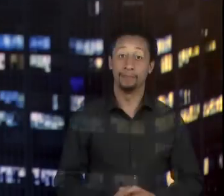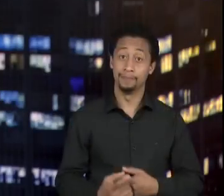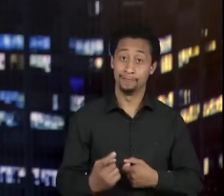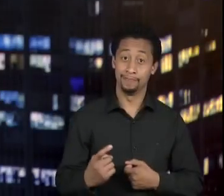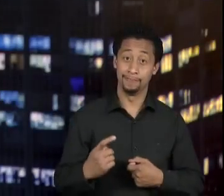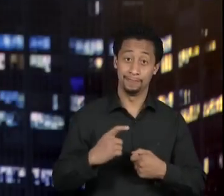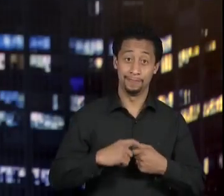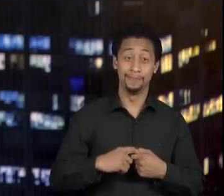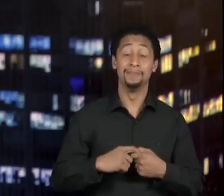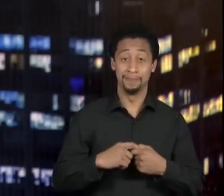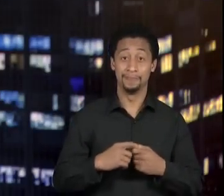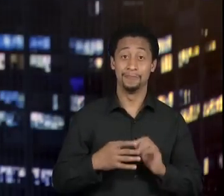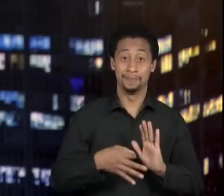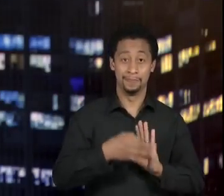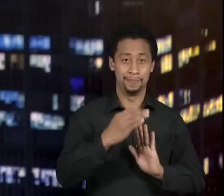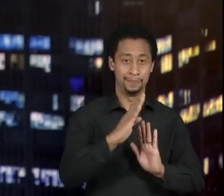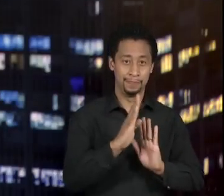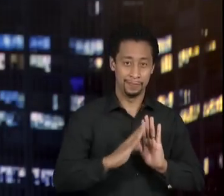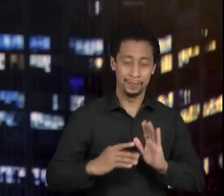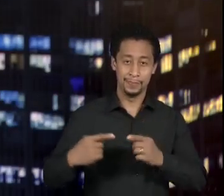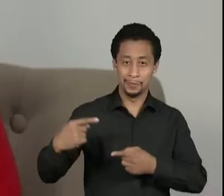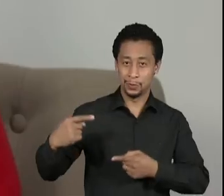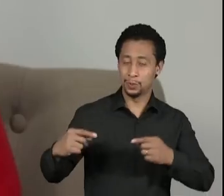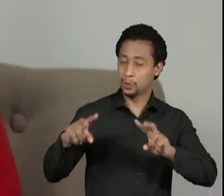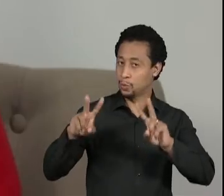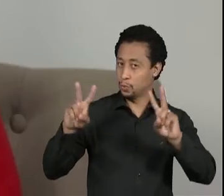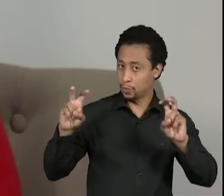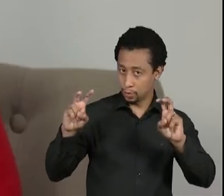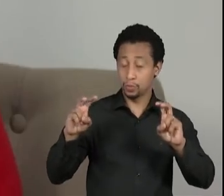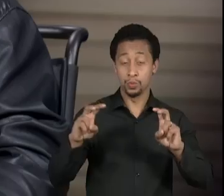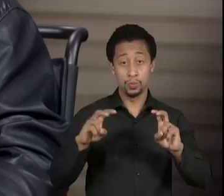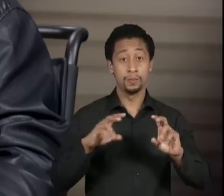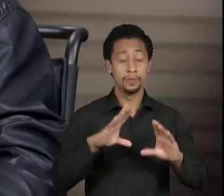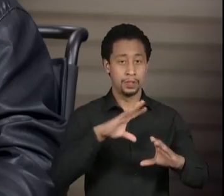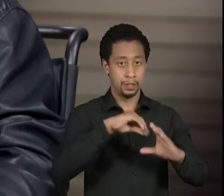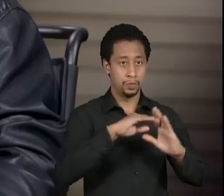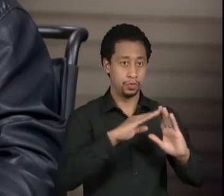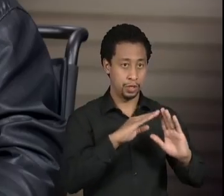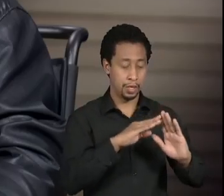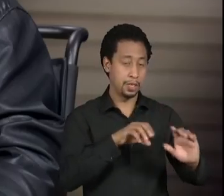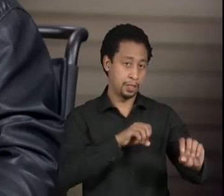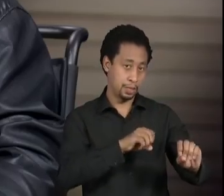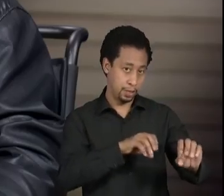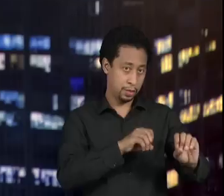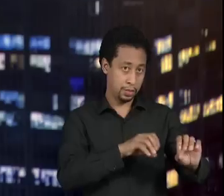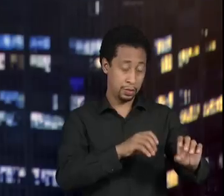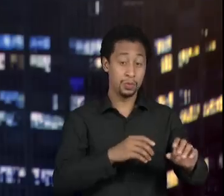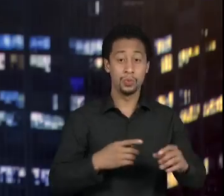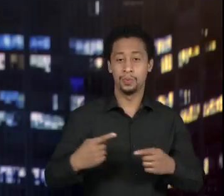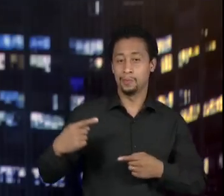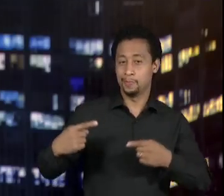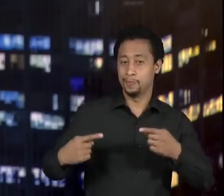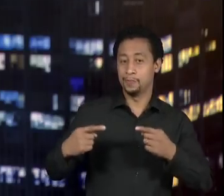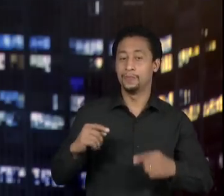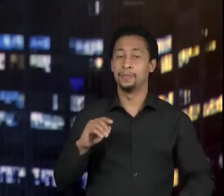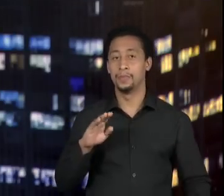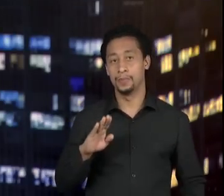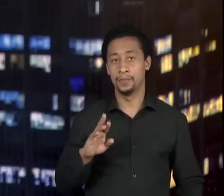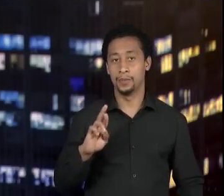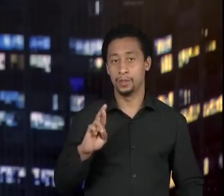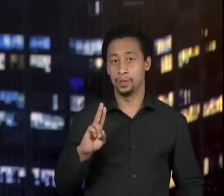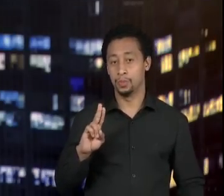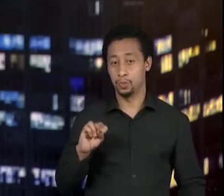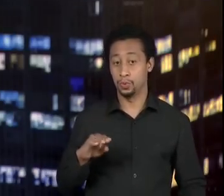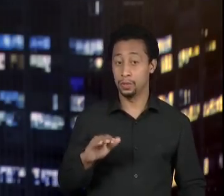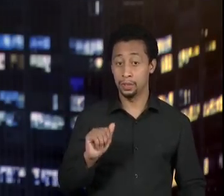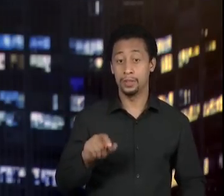Voltamos a ouvir opiniões sobre o ensino domiciliar com os educadores Bruna Botelho e Romualdo Portela de Oliveira. No bloco anterior, o